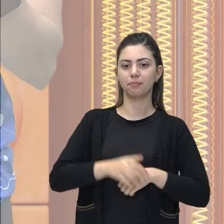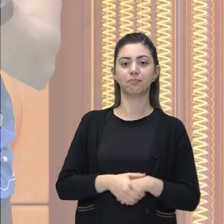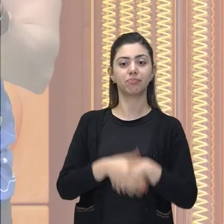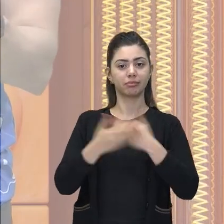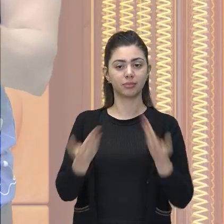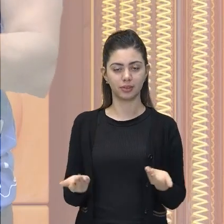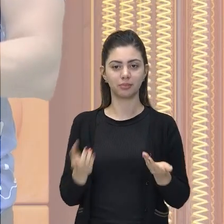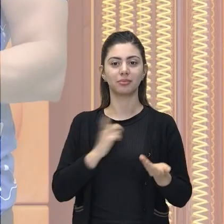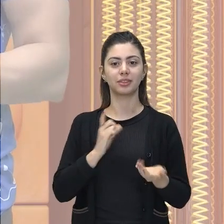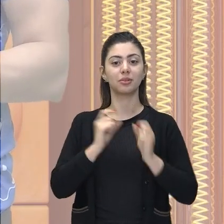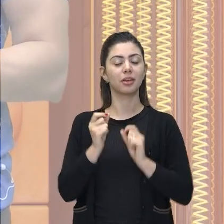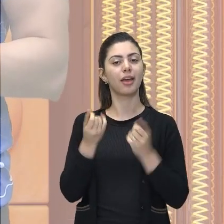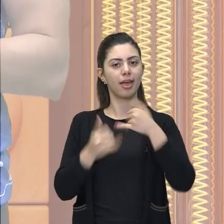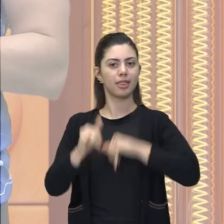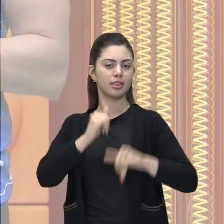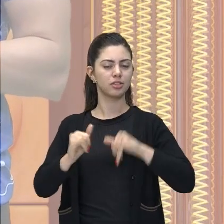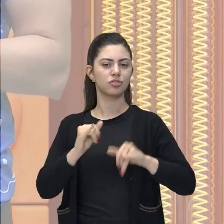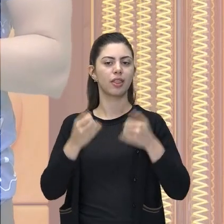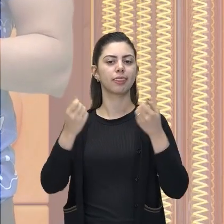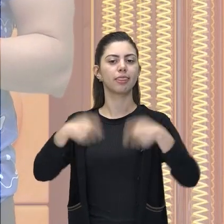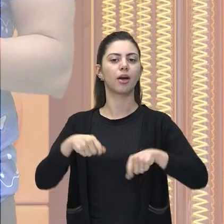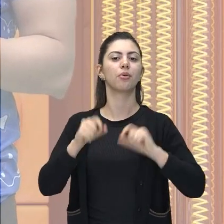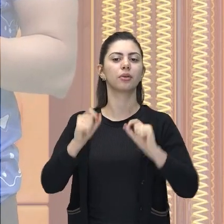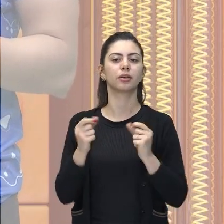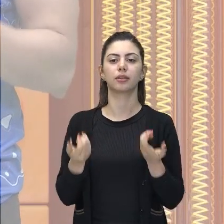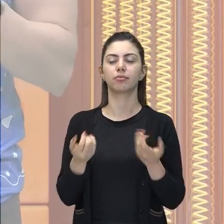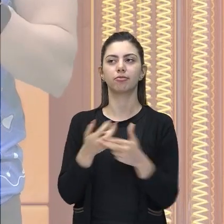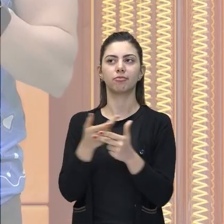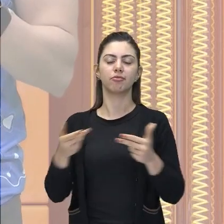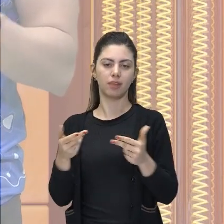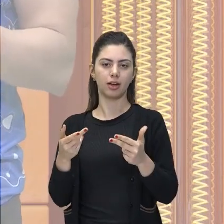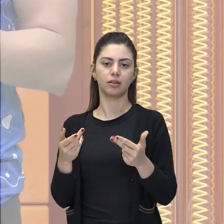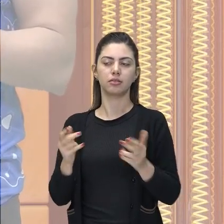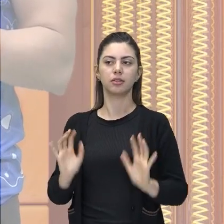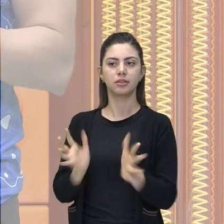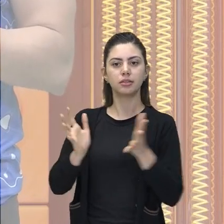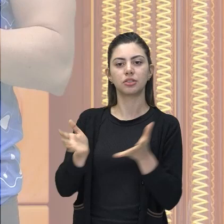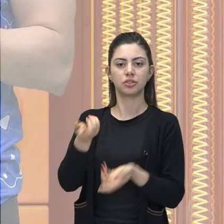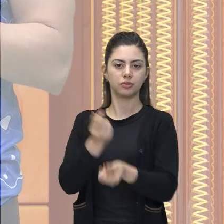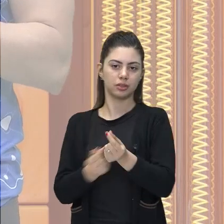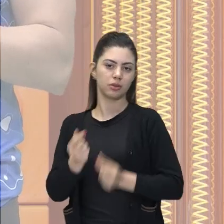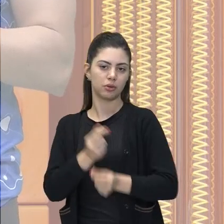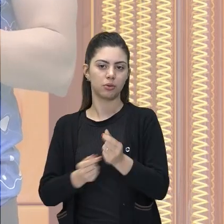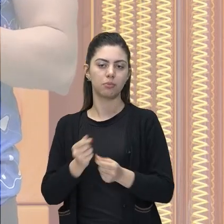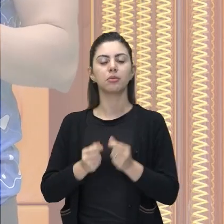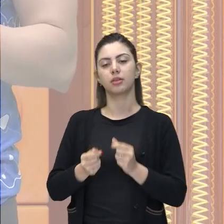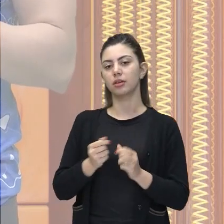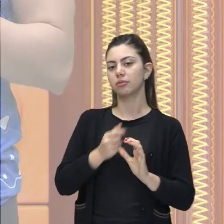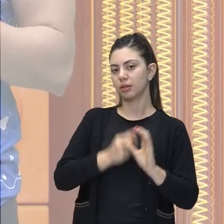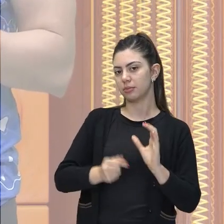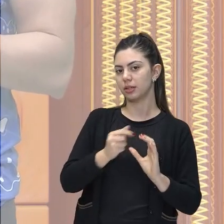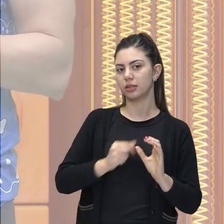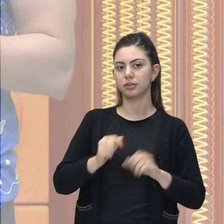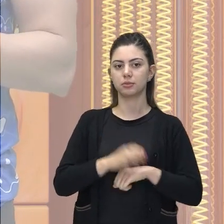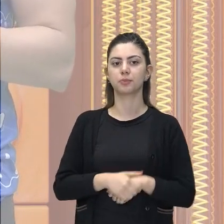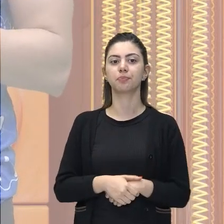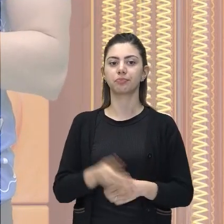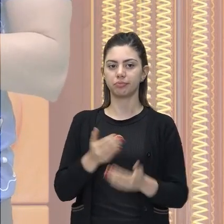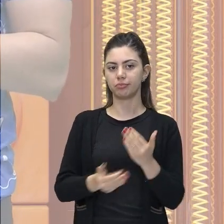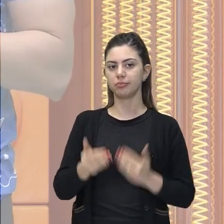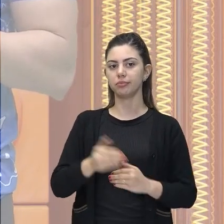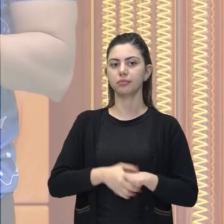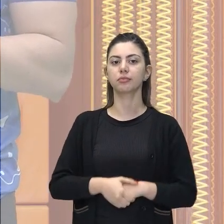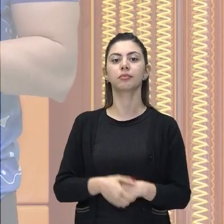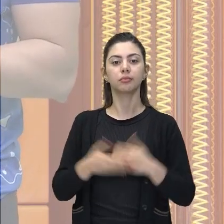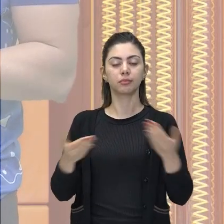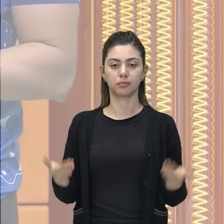força motriz, por assim dizer, das atividades econômicas nessa fase do capitalismo financeiro, certo? Dando continuidade, a gente